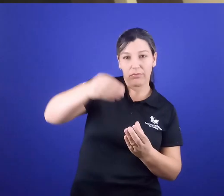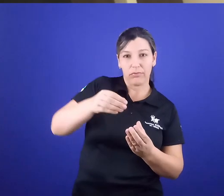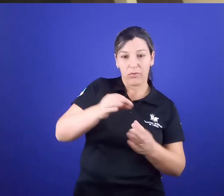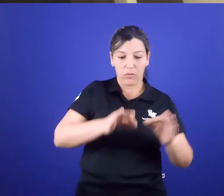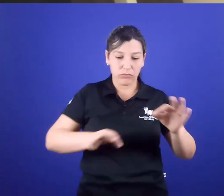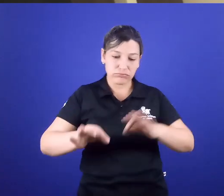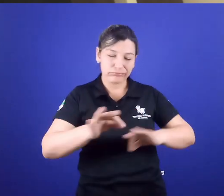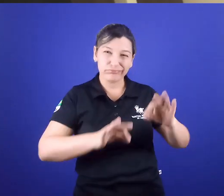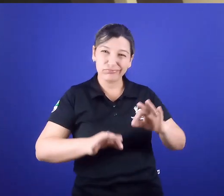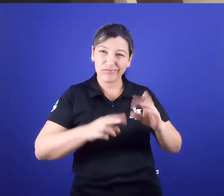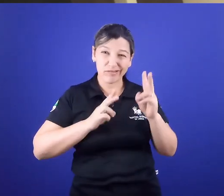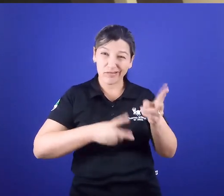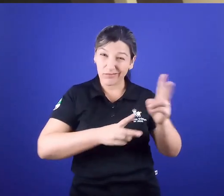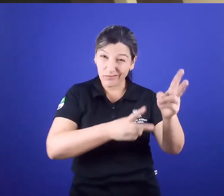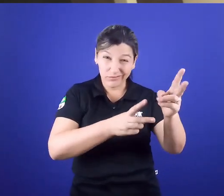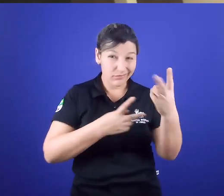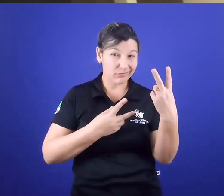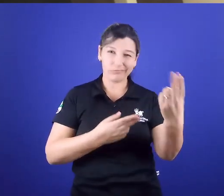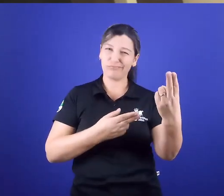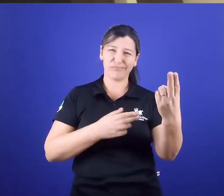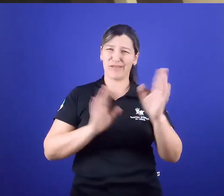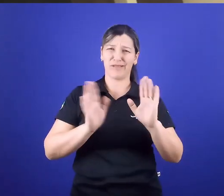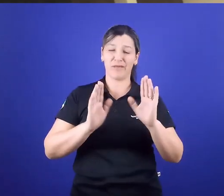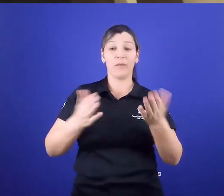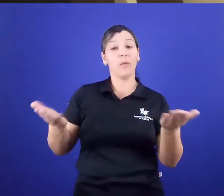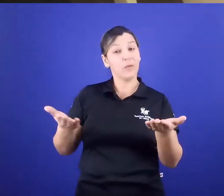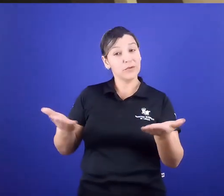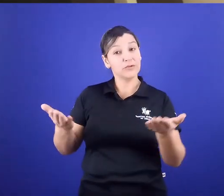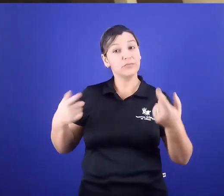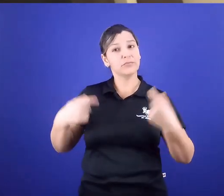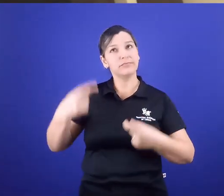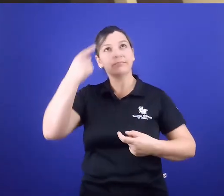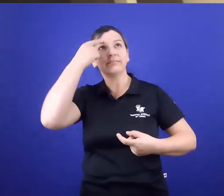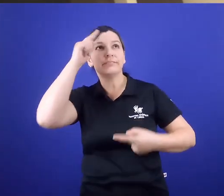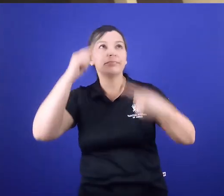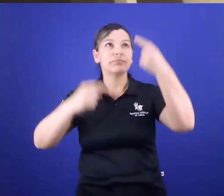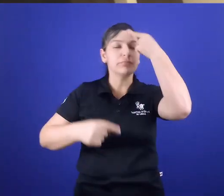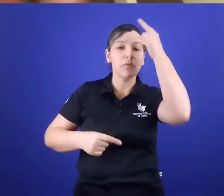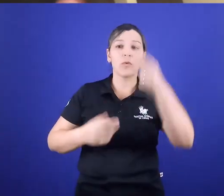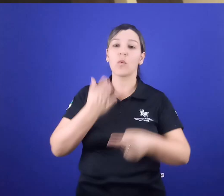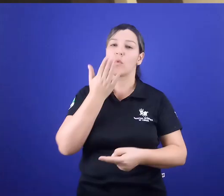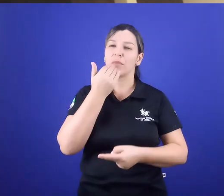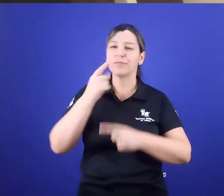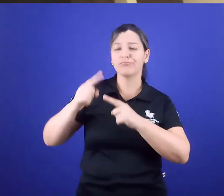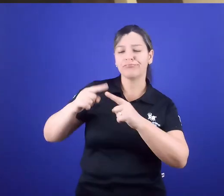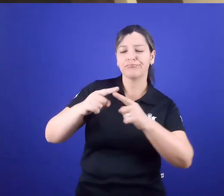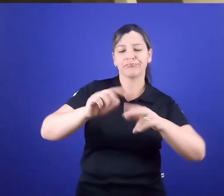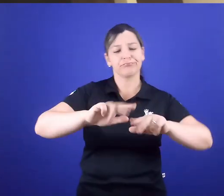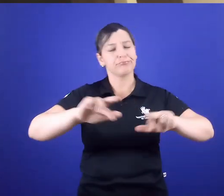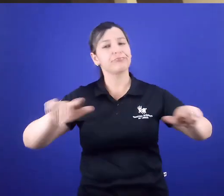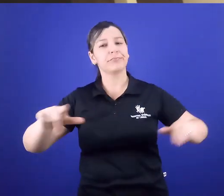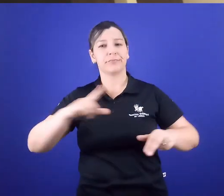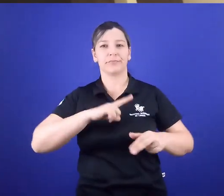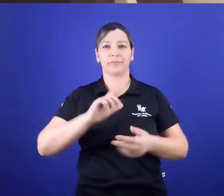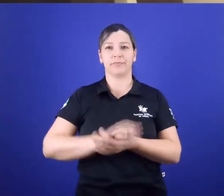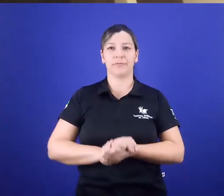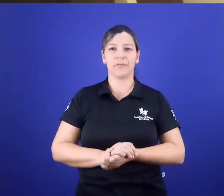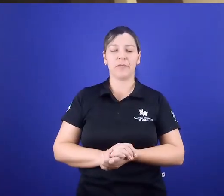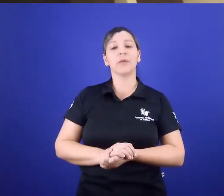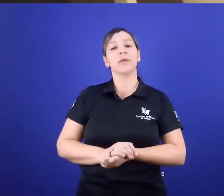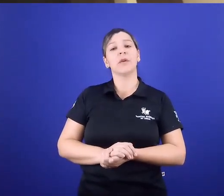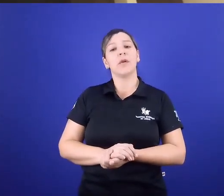assim, quando forem elaborar um cardápio, sejam criativos, saiam da mesmice. Hoje